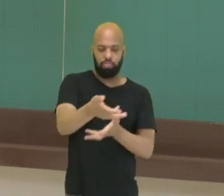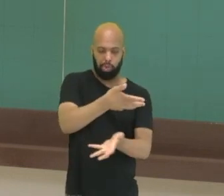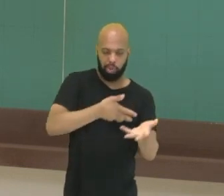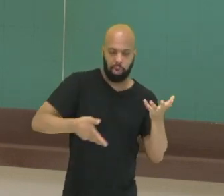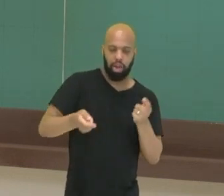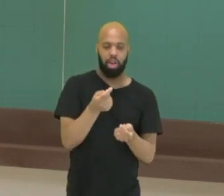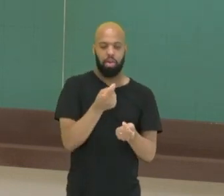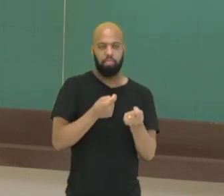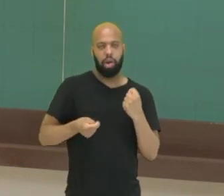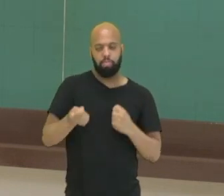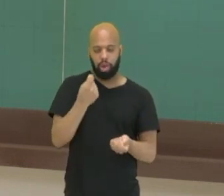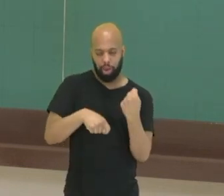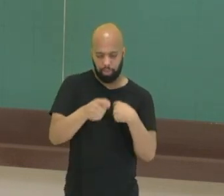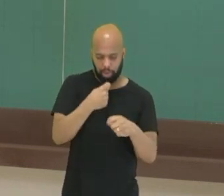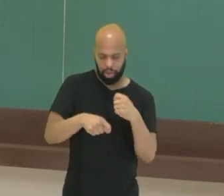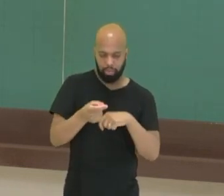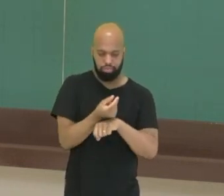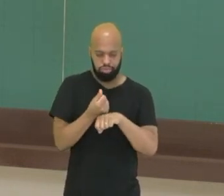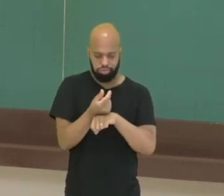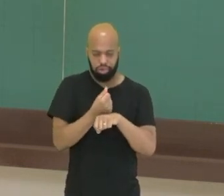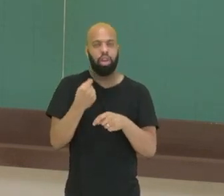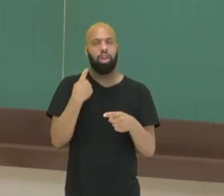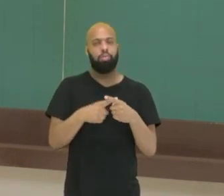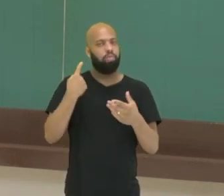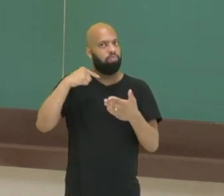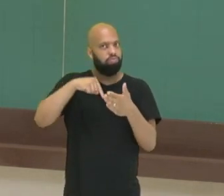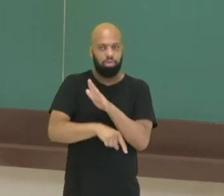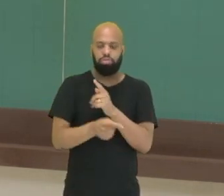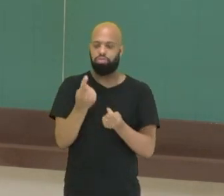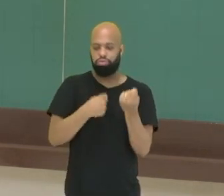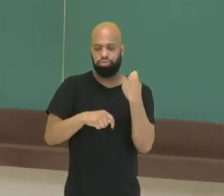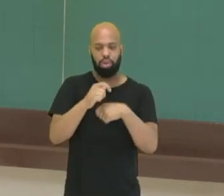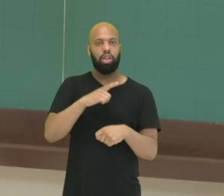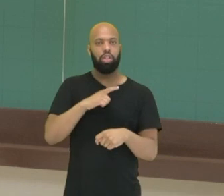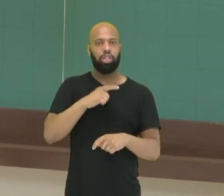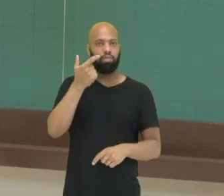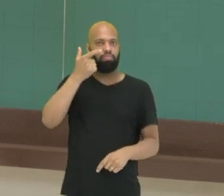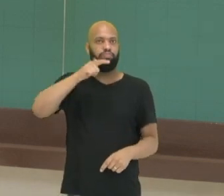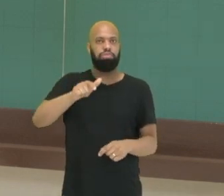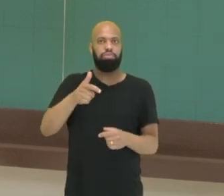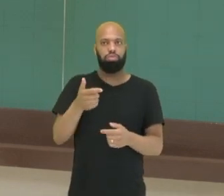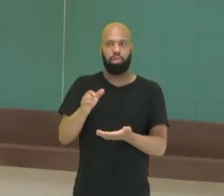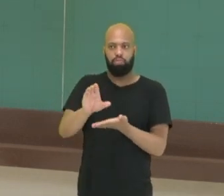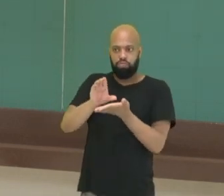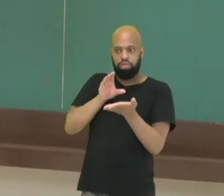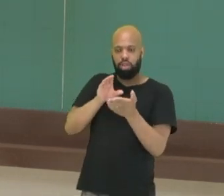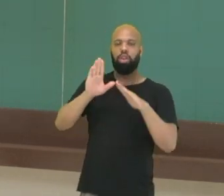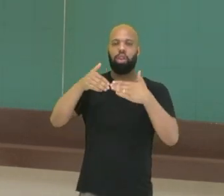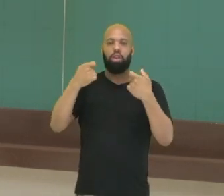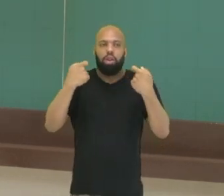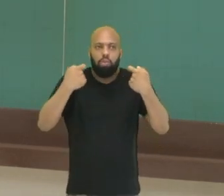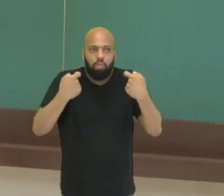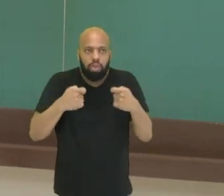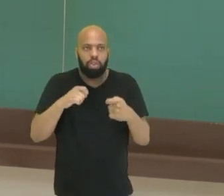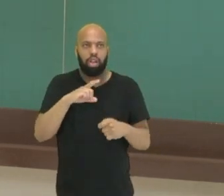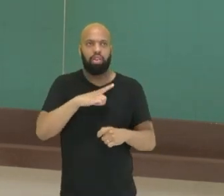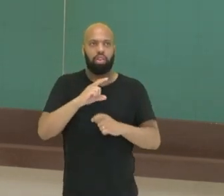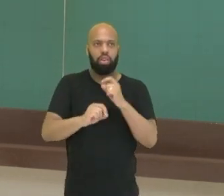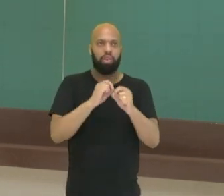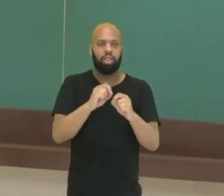atividade econômica muito intensa ali, de recursos, né? Então precisava